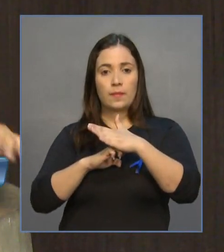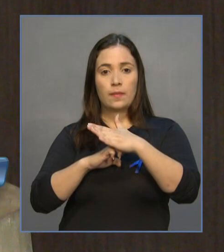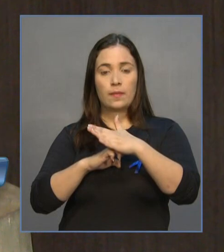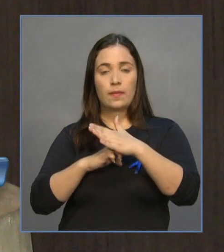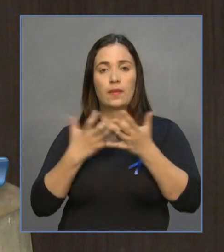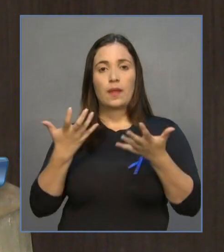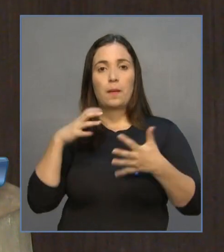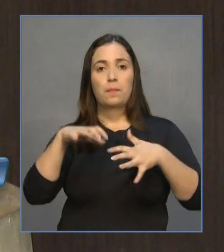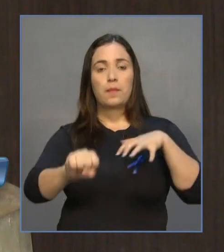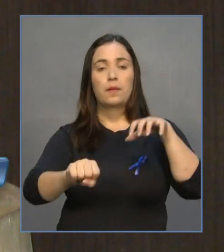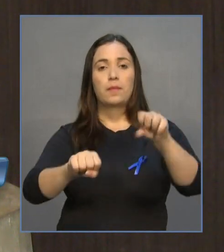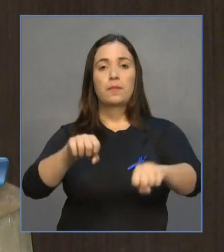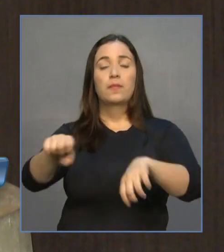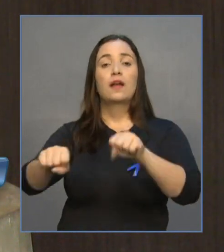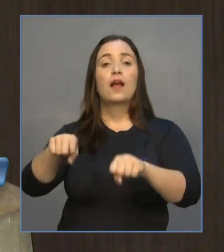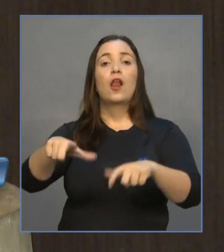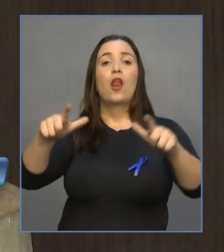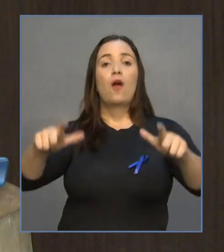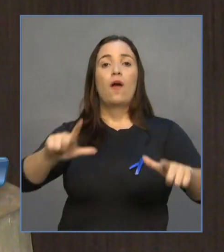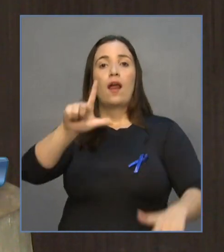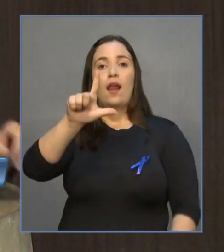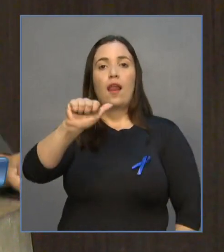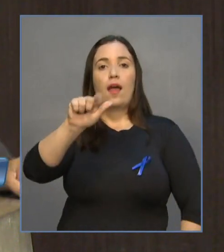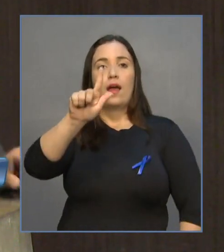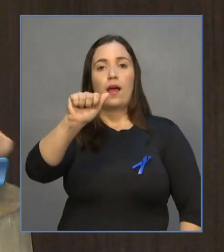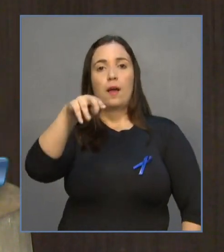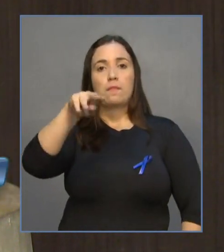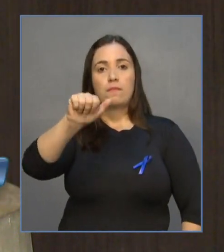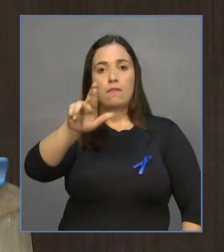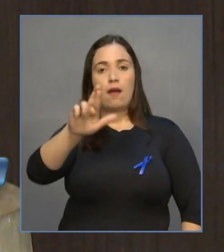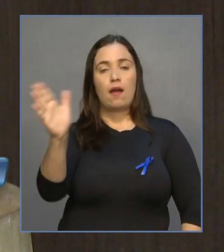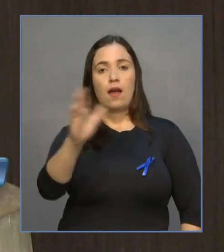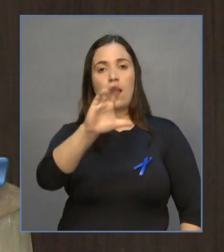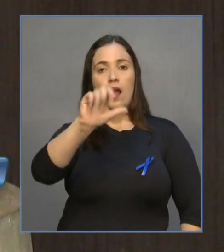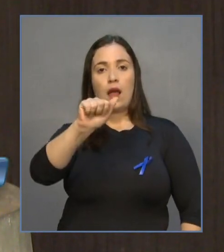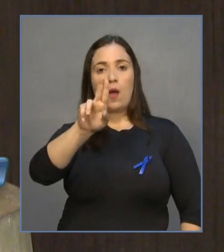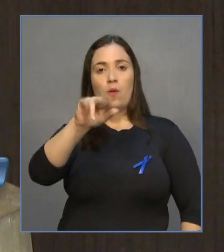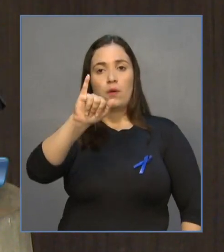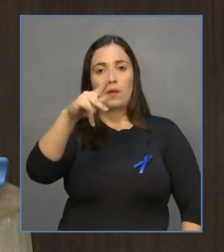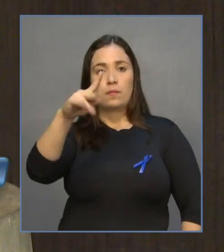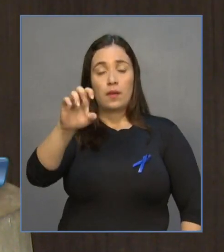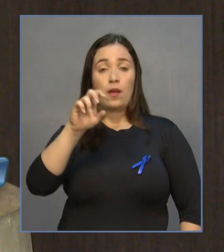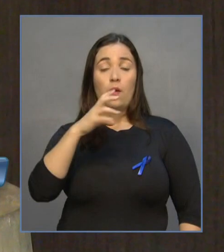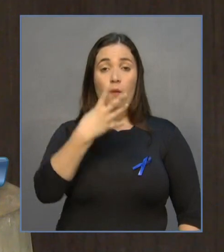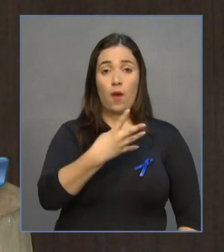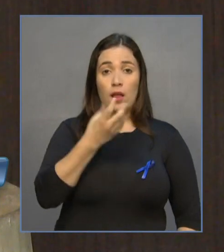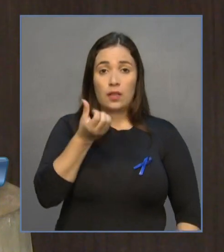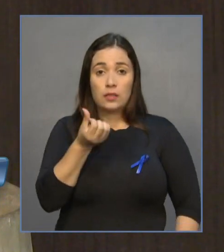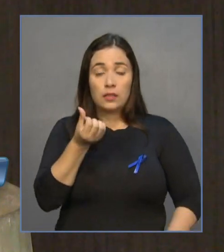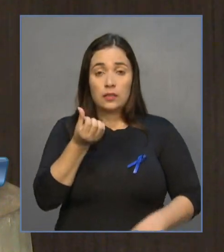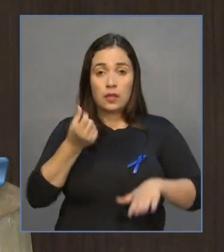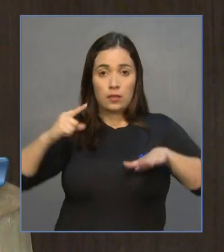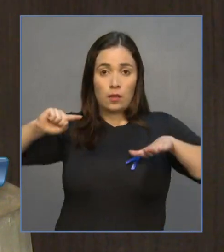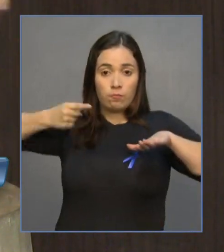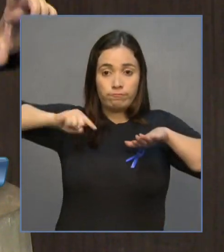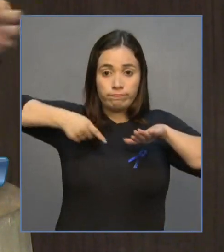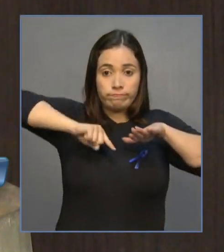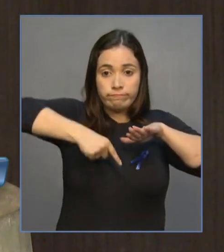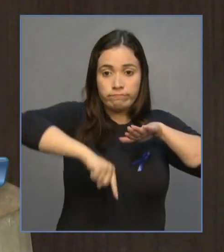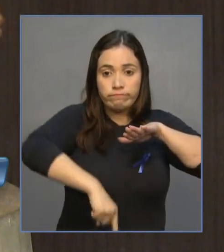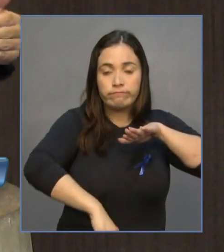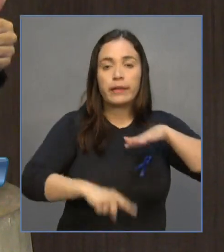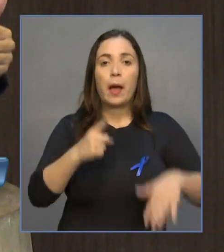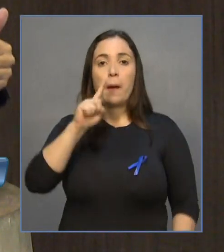Lagamar do Cauípe. 46 poços, sendo um deles com tecnologia petrolífera, de